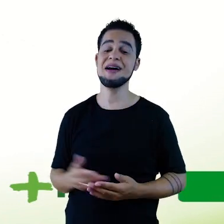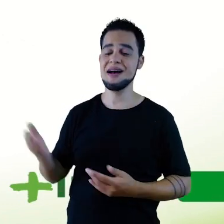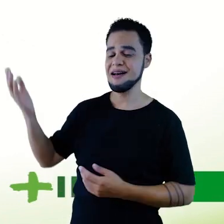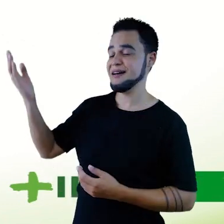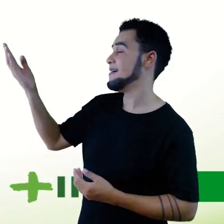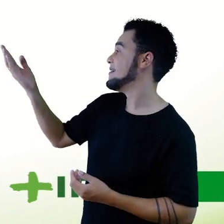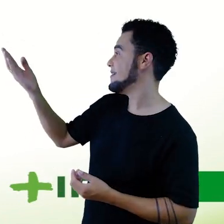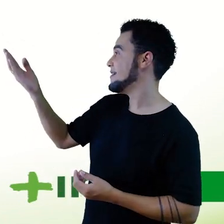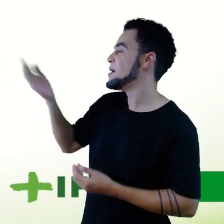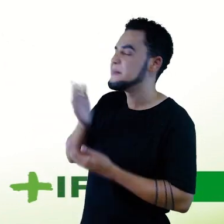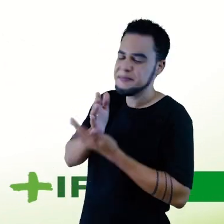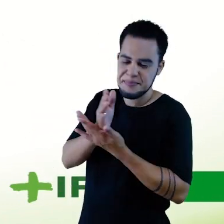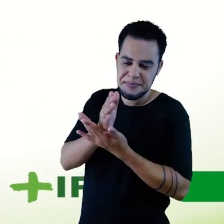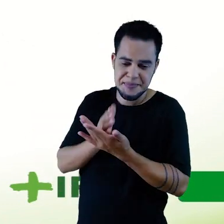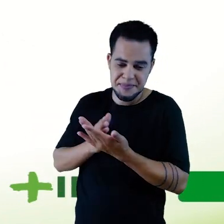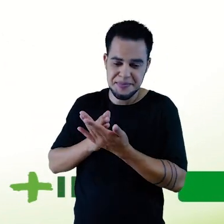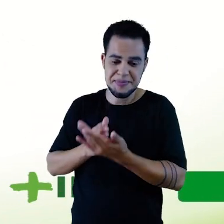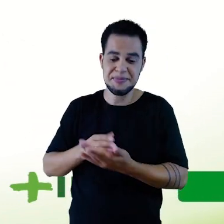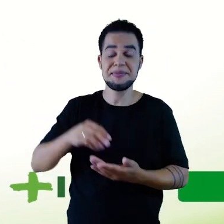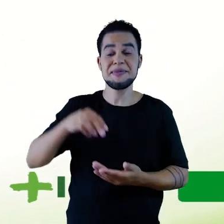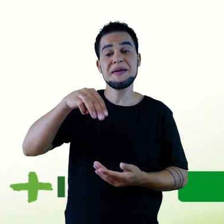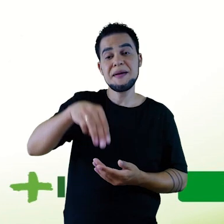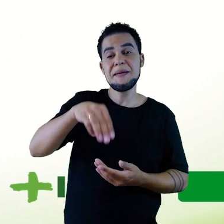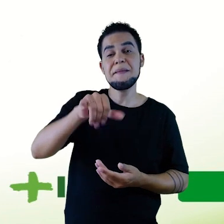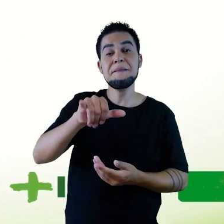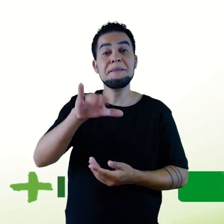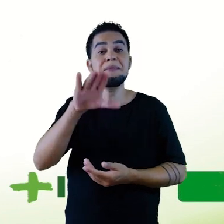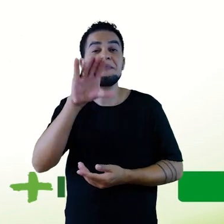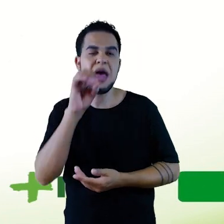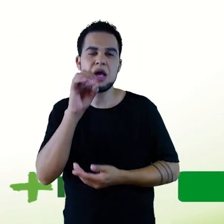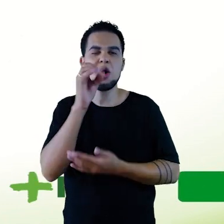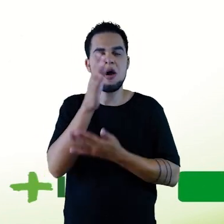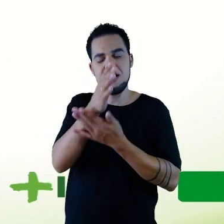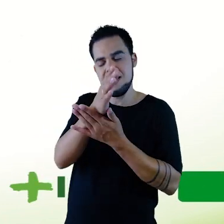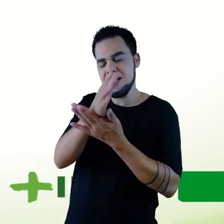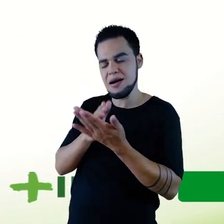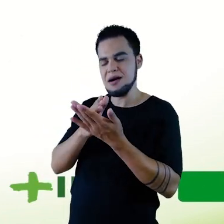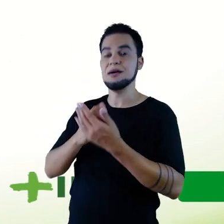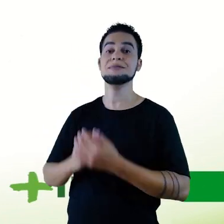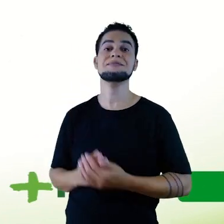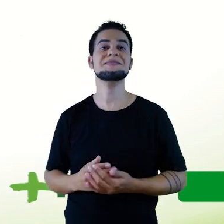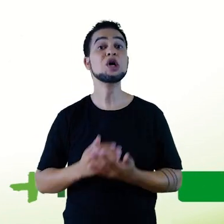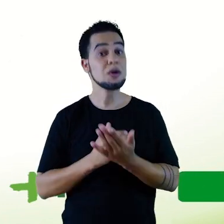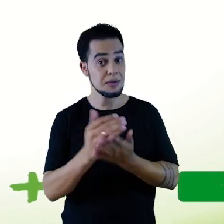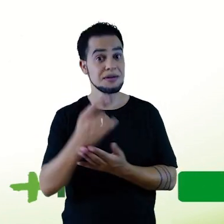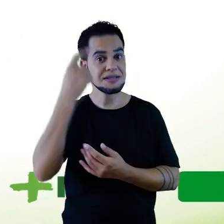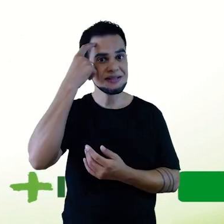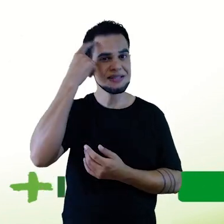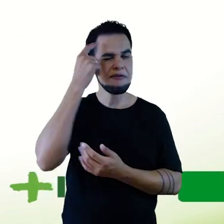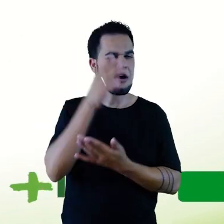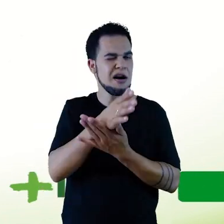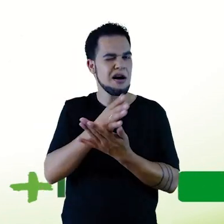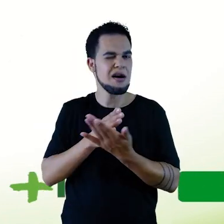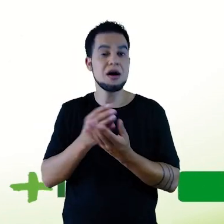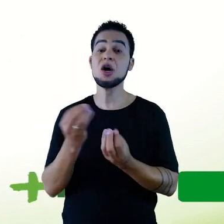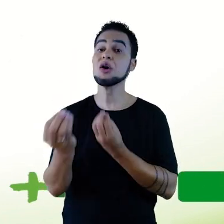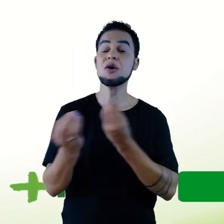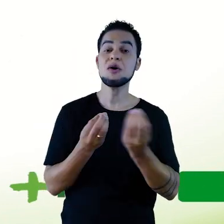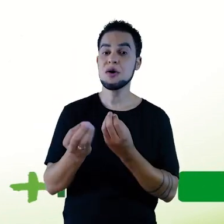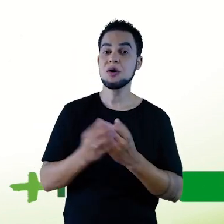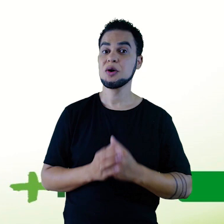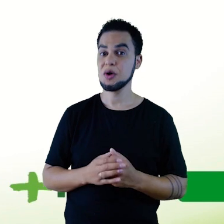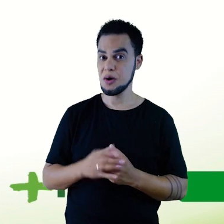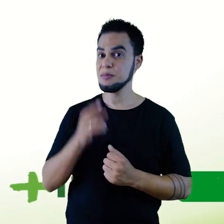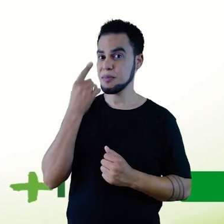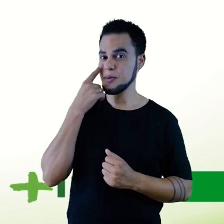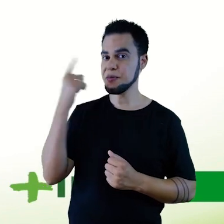Quer dizer que a célula vai dividir ao meio alguma coisa. Então começa, pensa aí, meio, vai dividir ao meio. Deixa eu entender aqui.